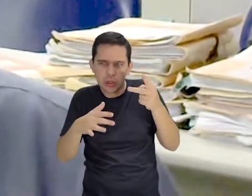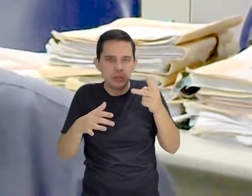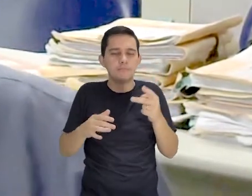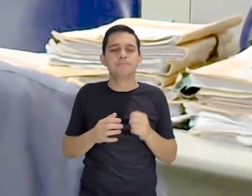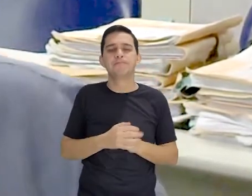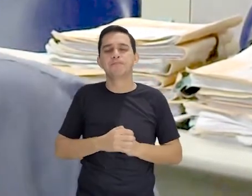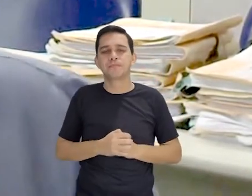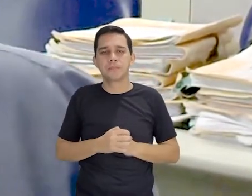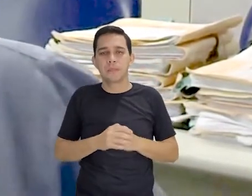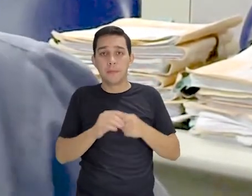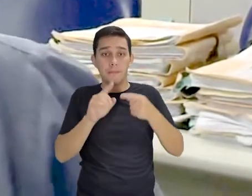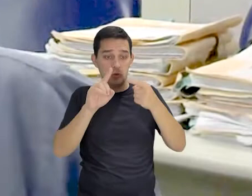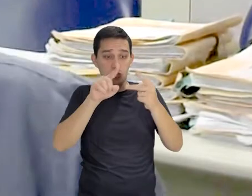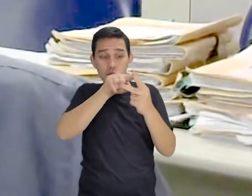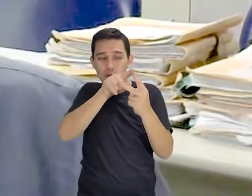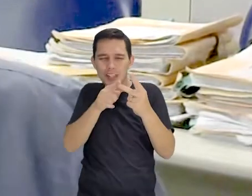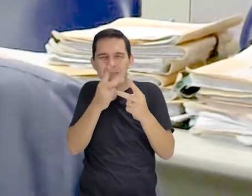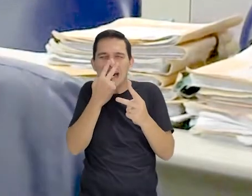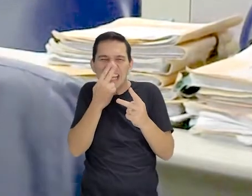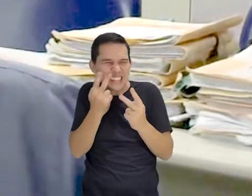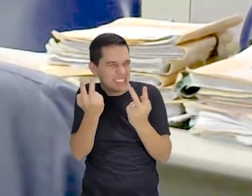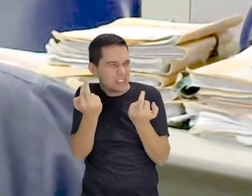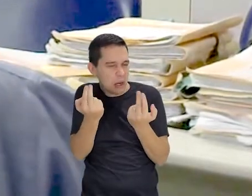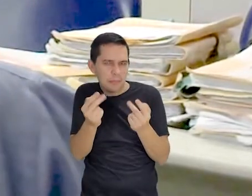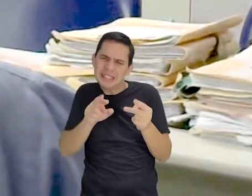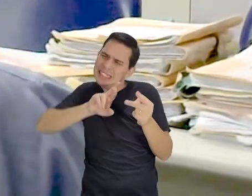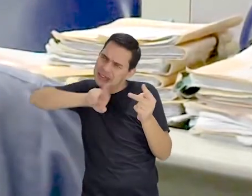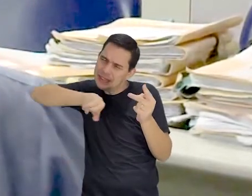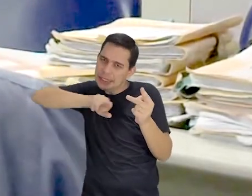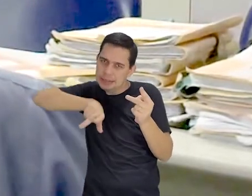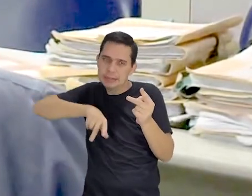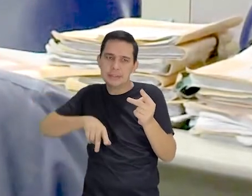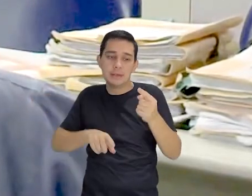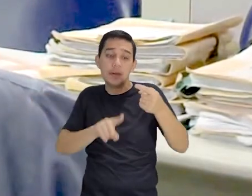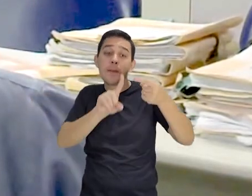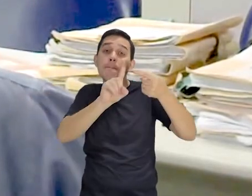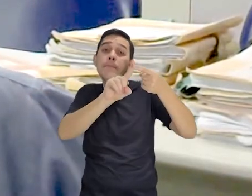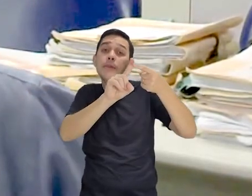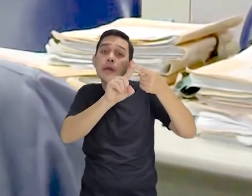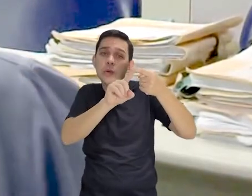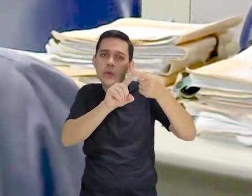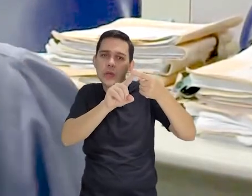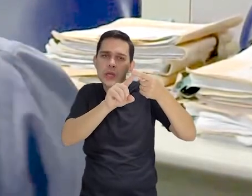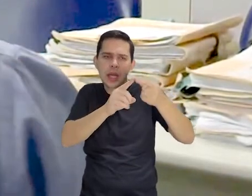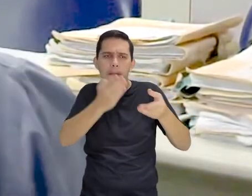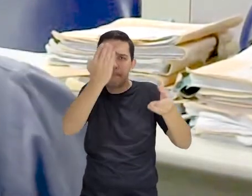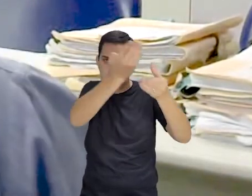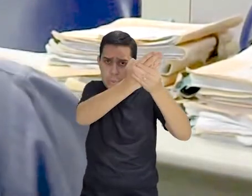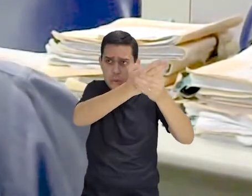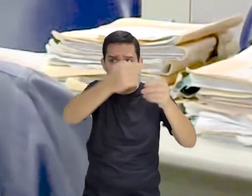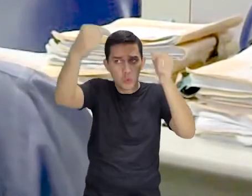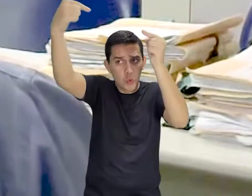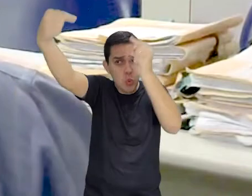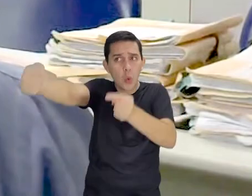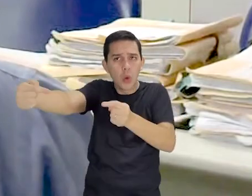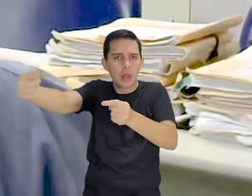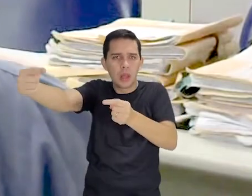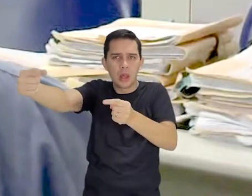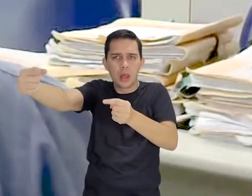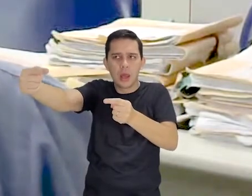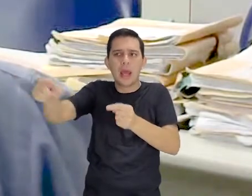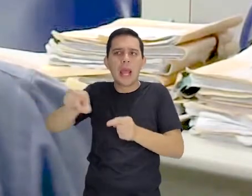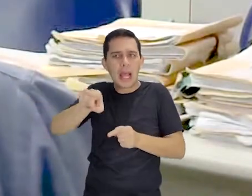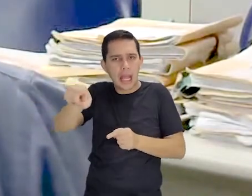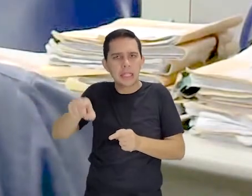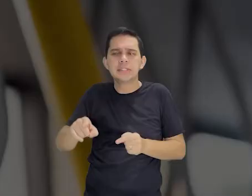praticamente se confundem. Então, o pedido principal dessa ação é a condenação do município de Cabo Frio à obrigação de planejar